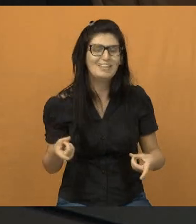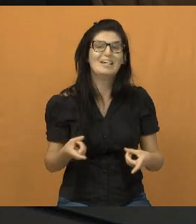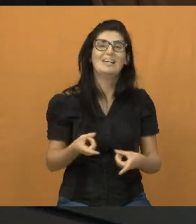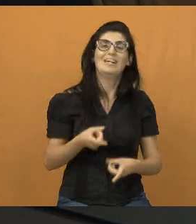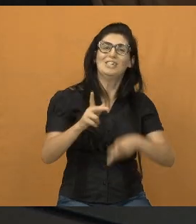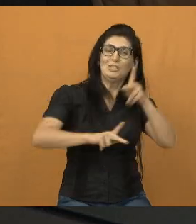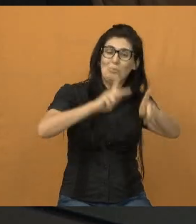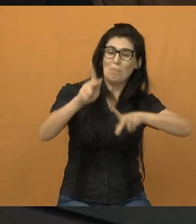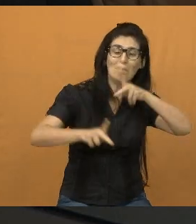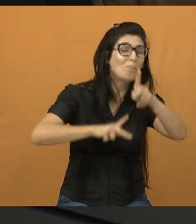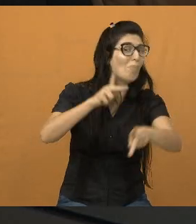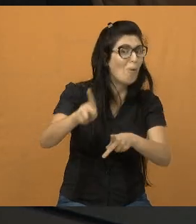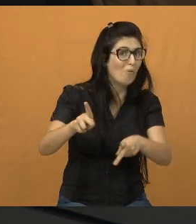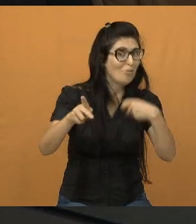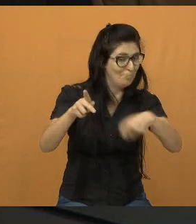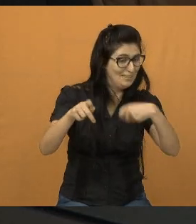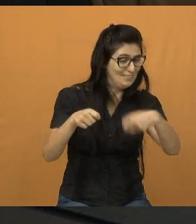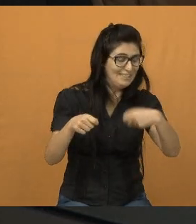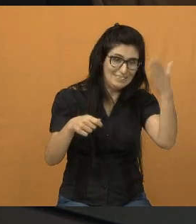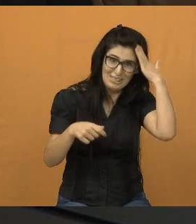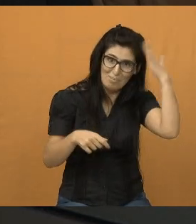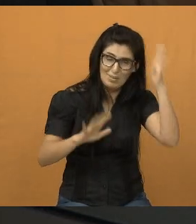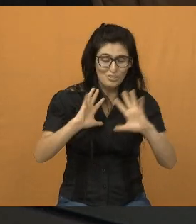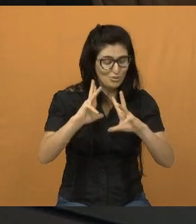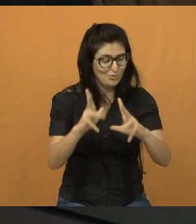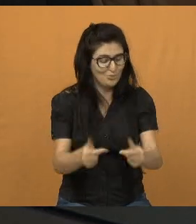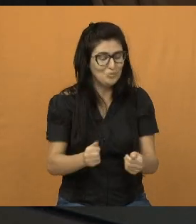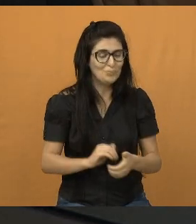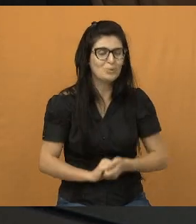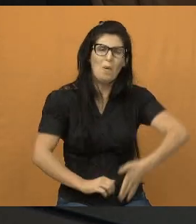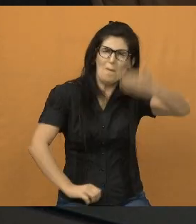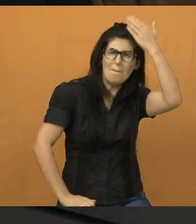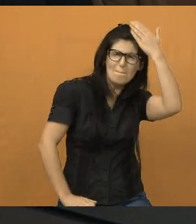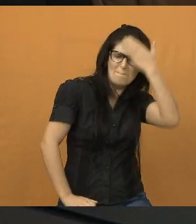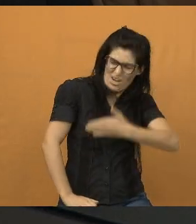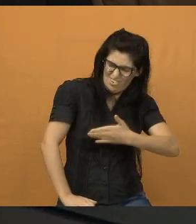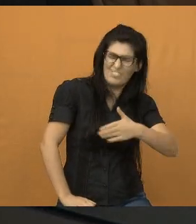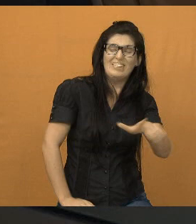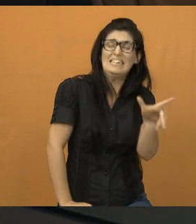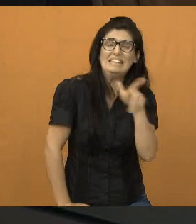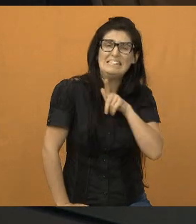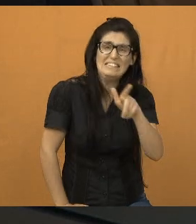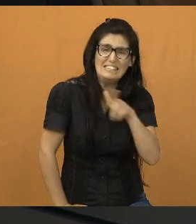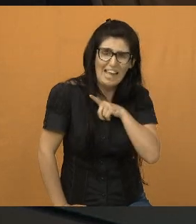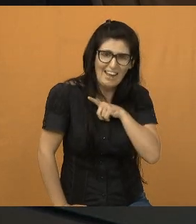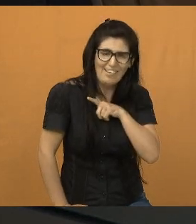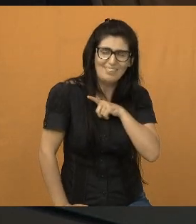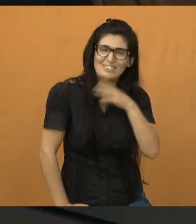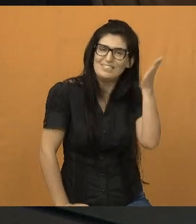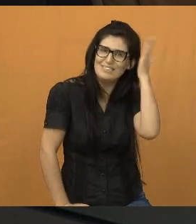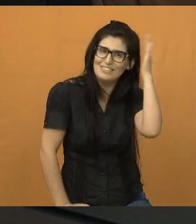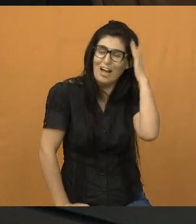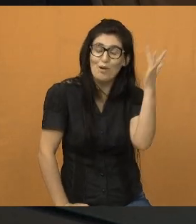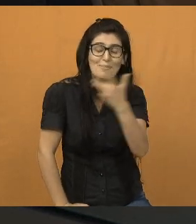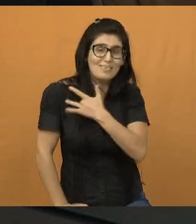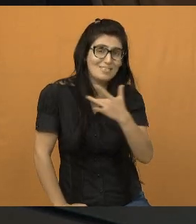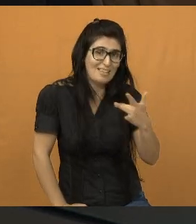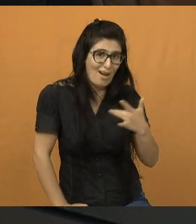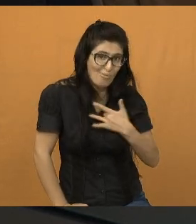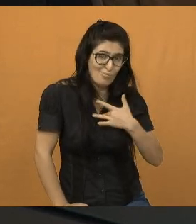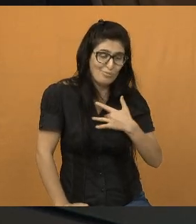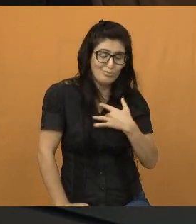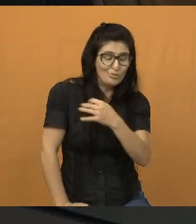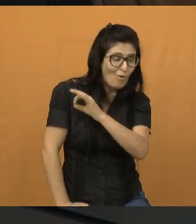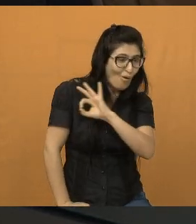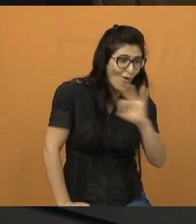para a população da cidade de Jacareí. E eu tenho prova disso aí, que eu tenho certeza que a saúde está correndo bem, porque